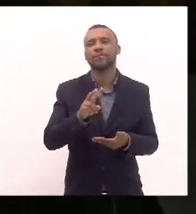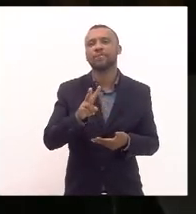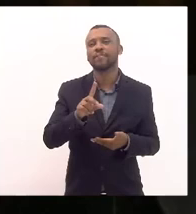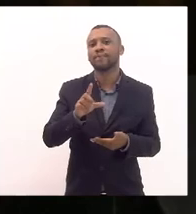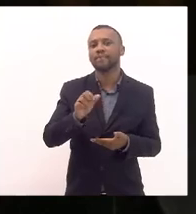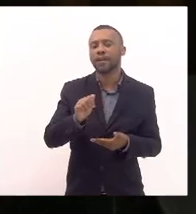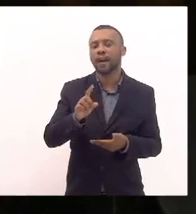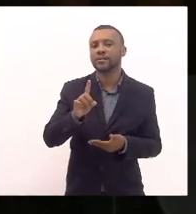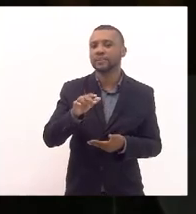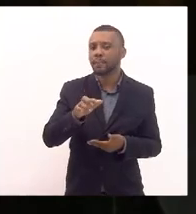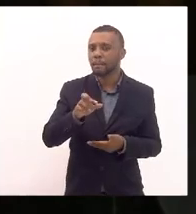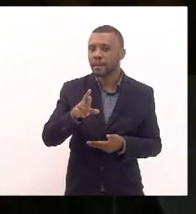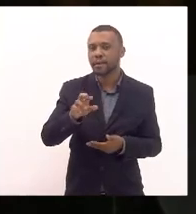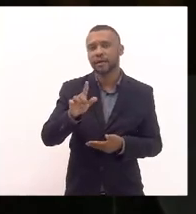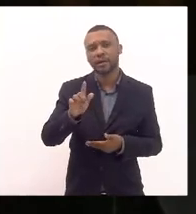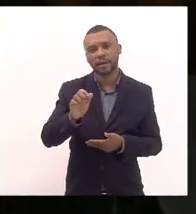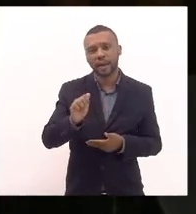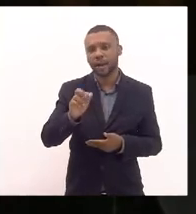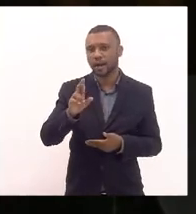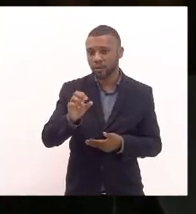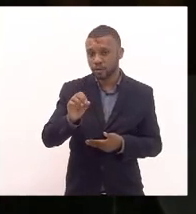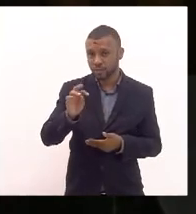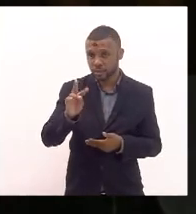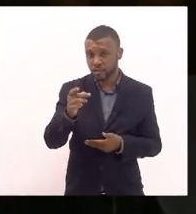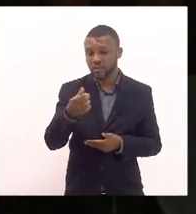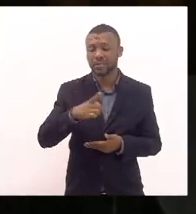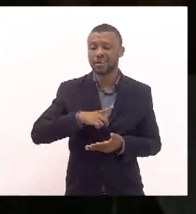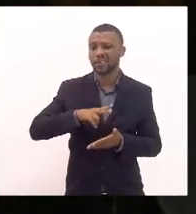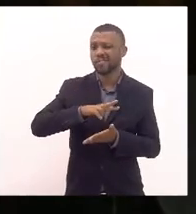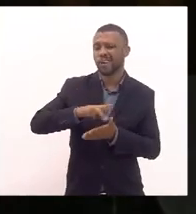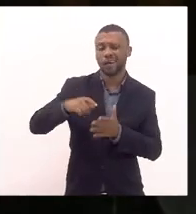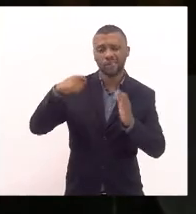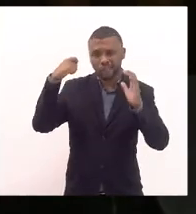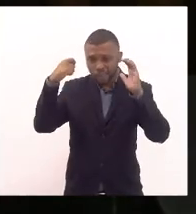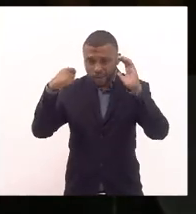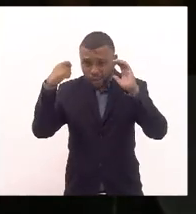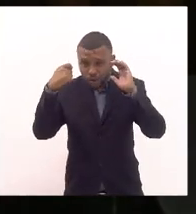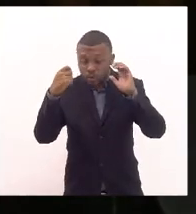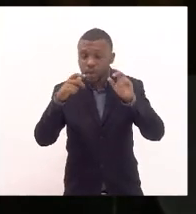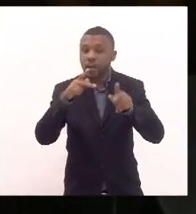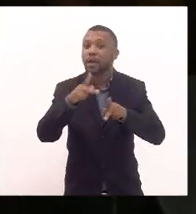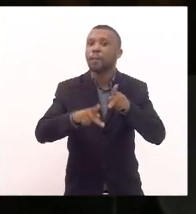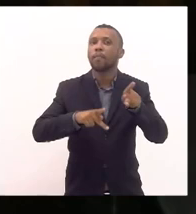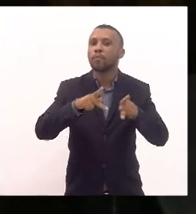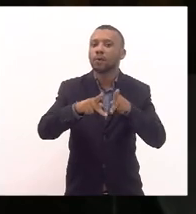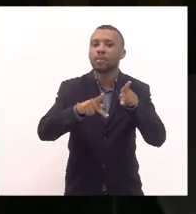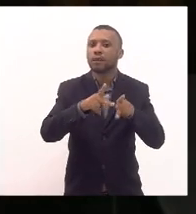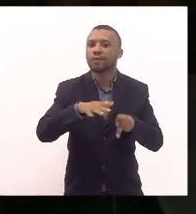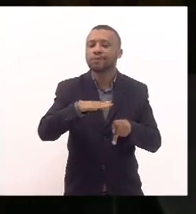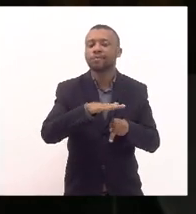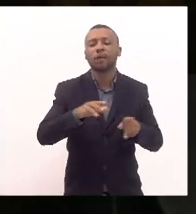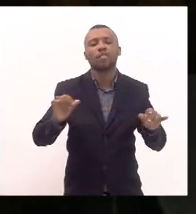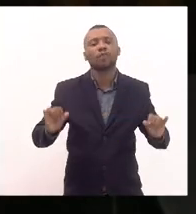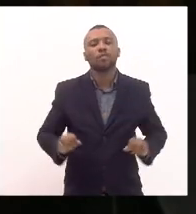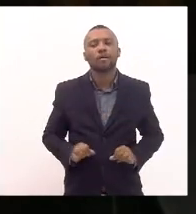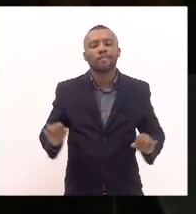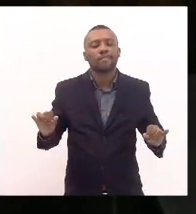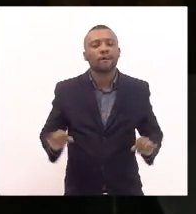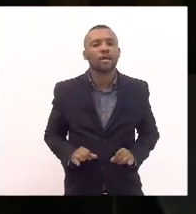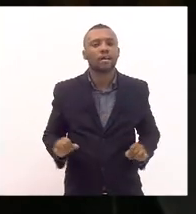Wladimir garotinho eu recebo diversos vídeos da população patecendo